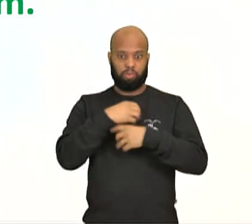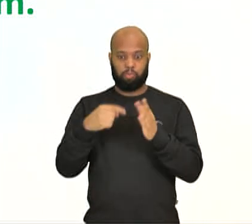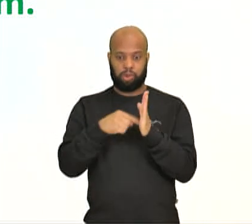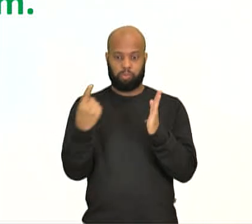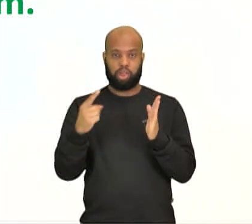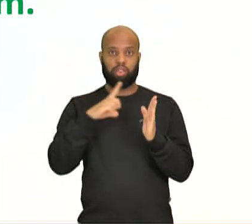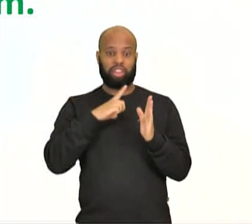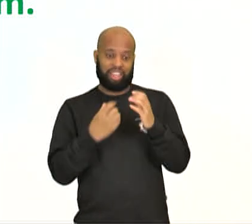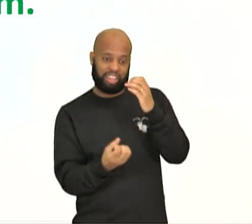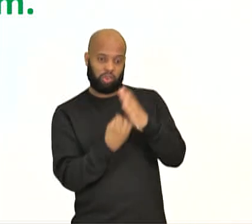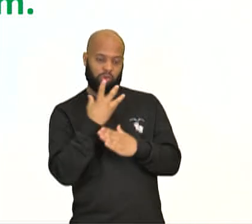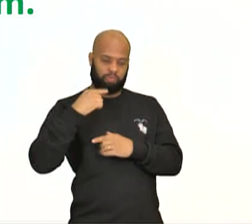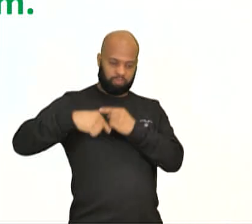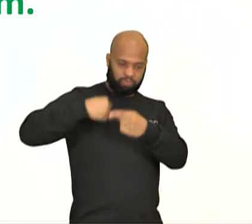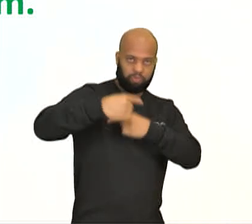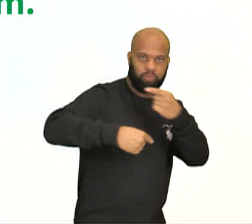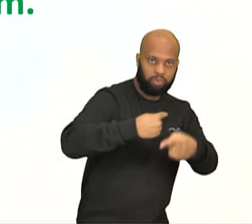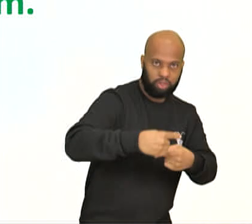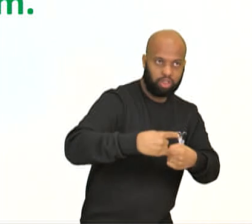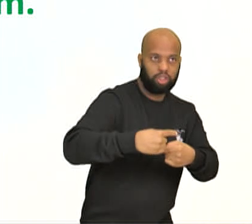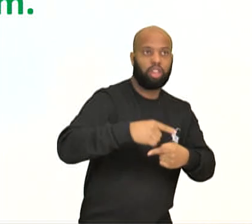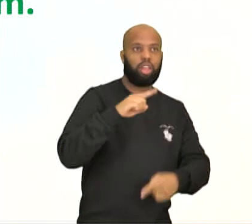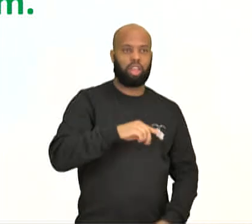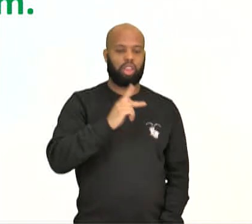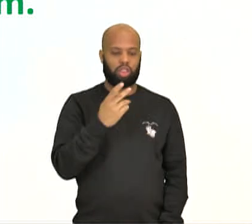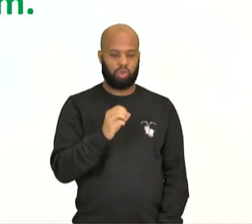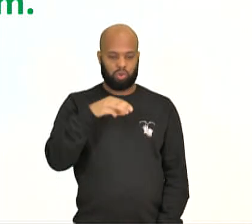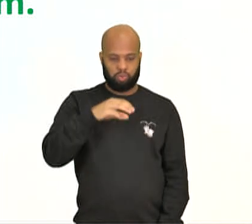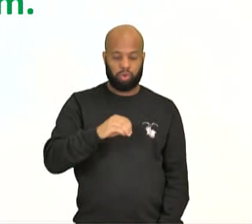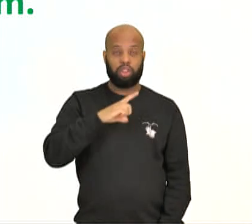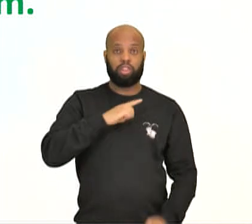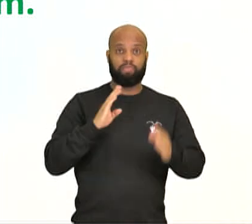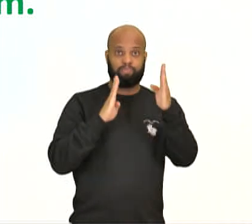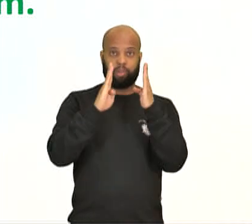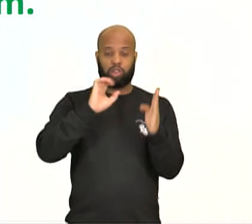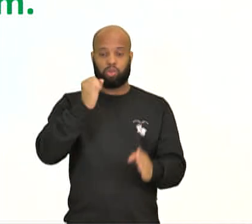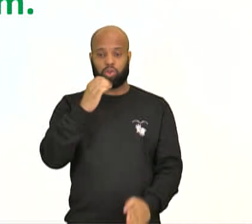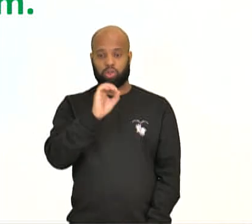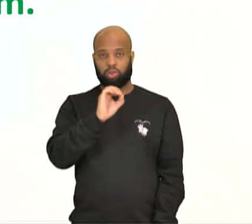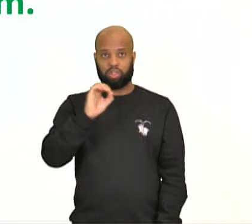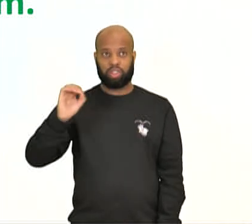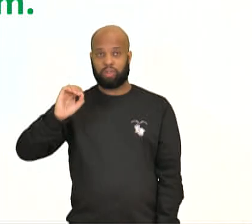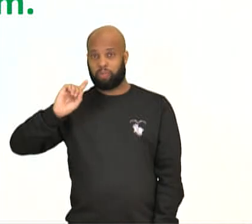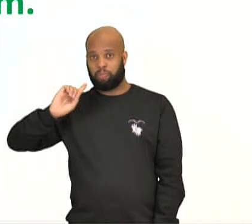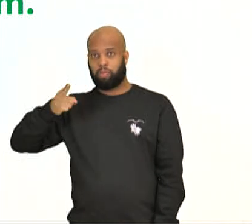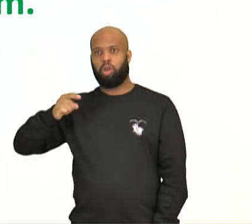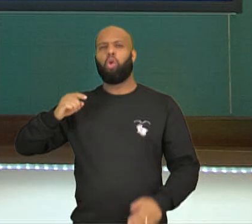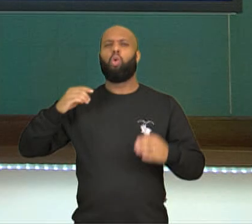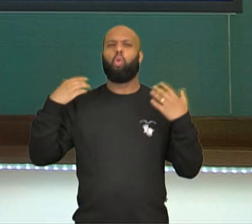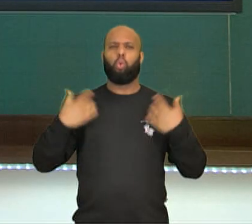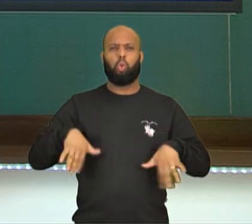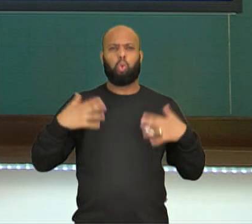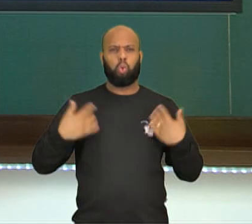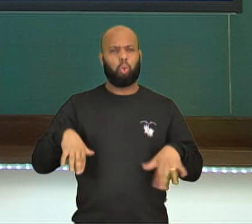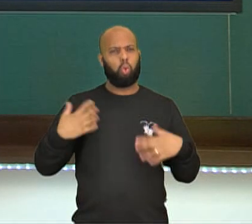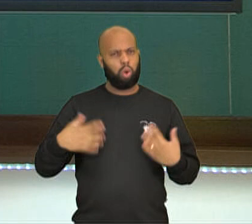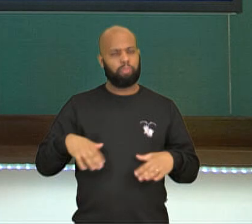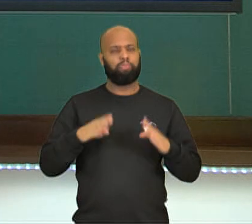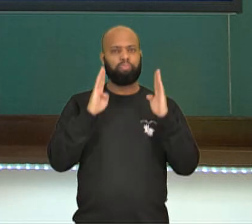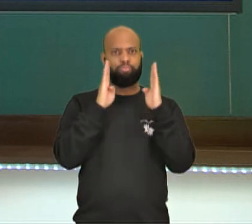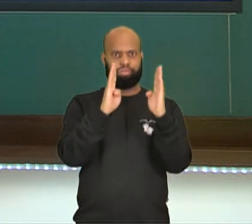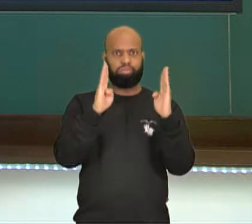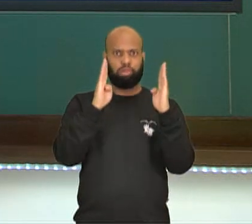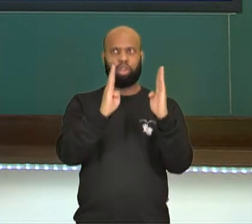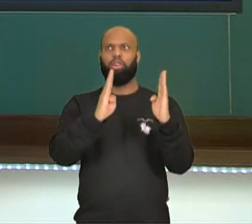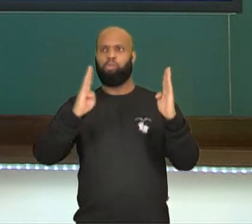origem a um grupo de hominídeos, o Homo. Aliás, durante cerca de 800 mil, tempo, 800 mil anos,